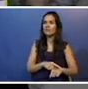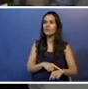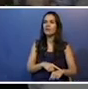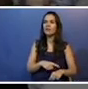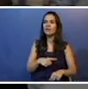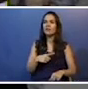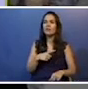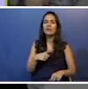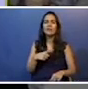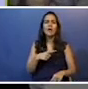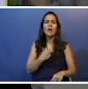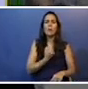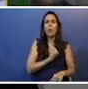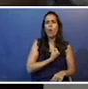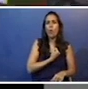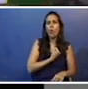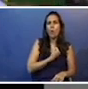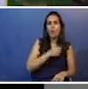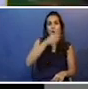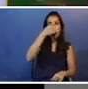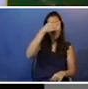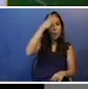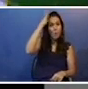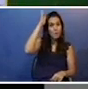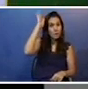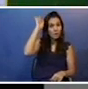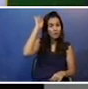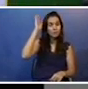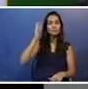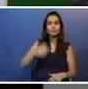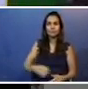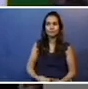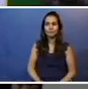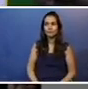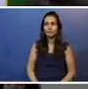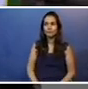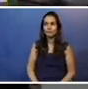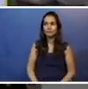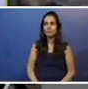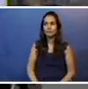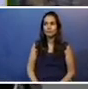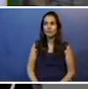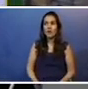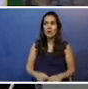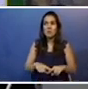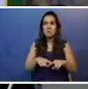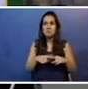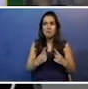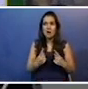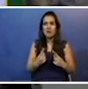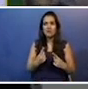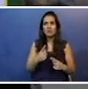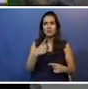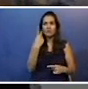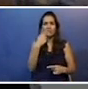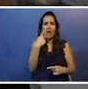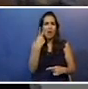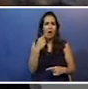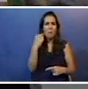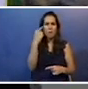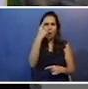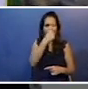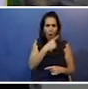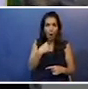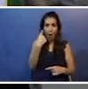vendo? Numeração romana, numeração romana. Só que quando nós falamos em horas, nós temos